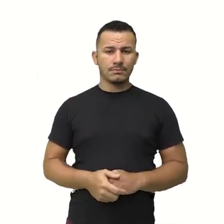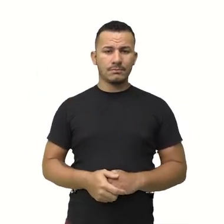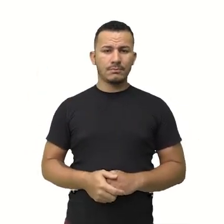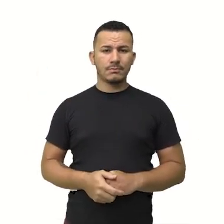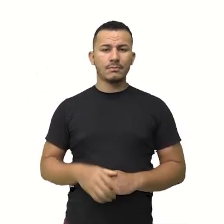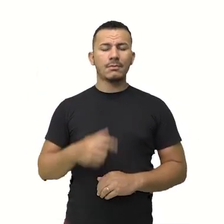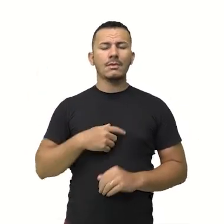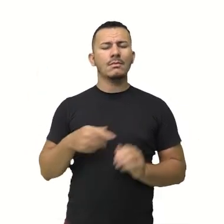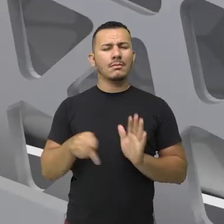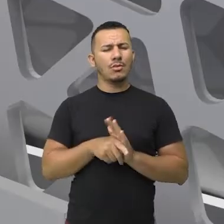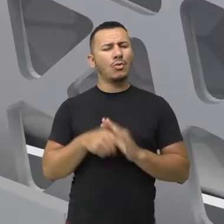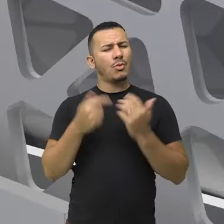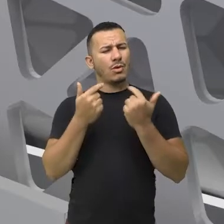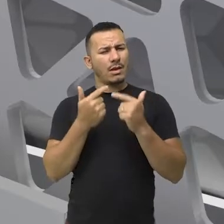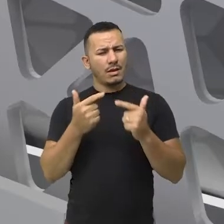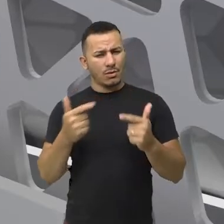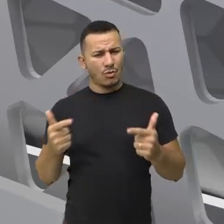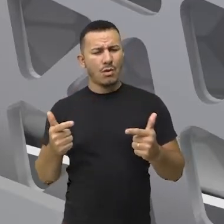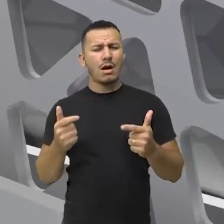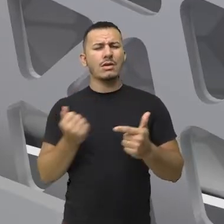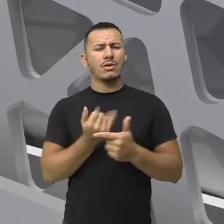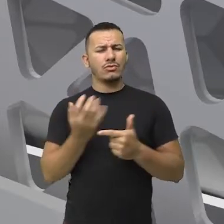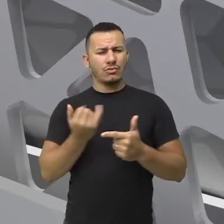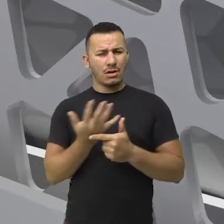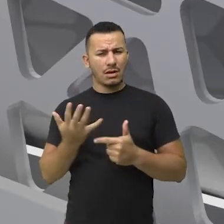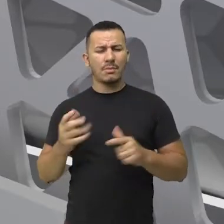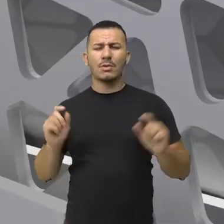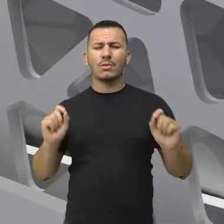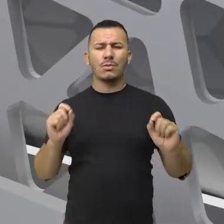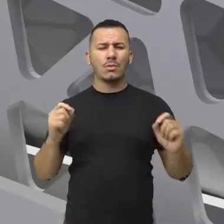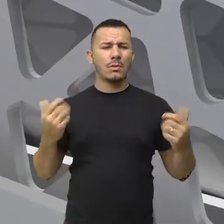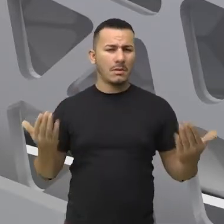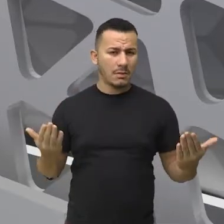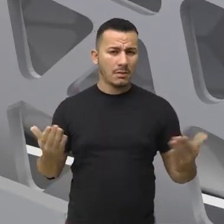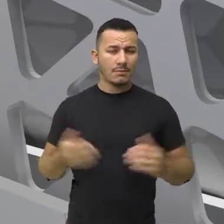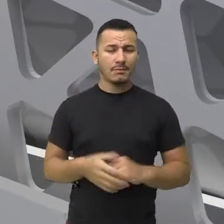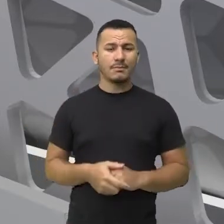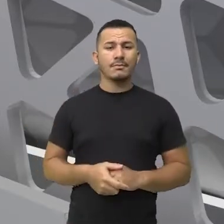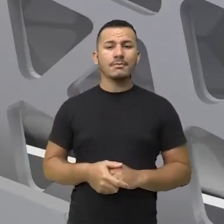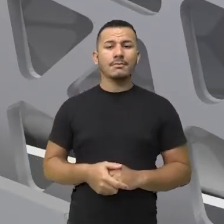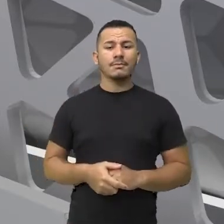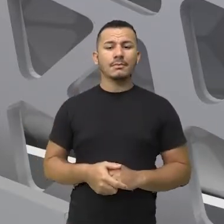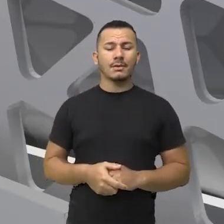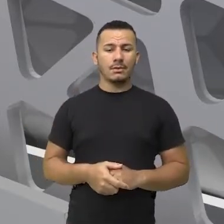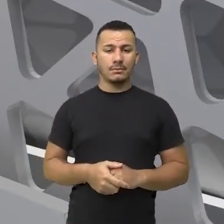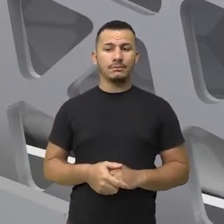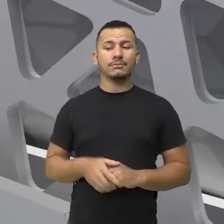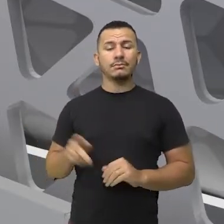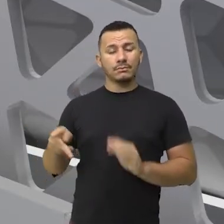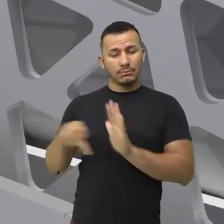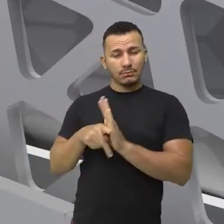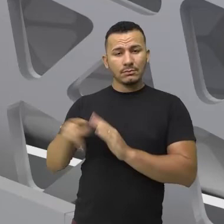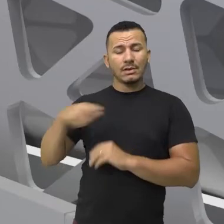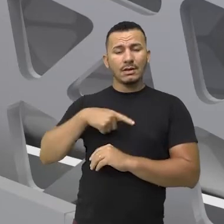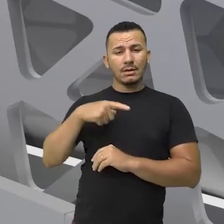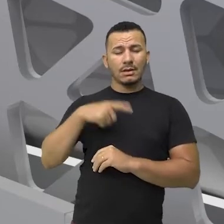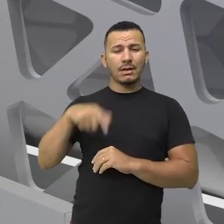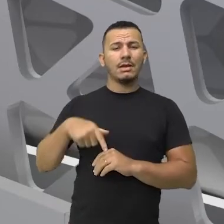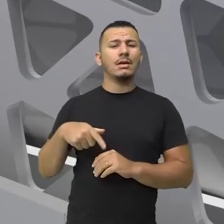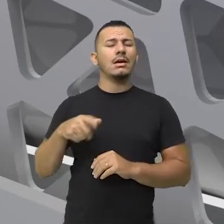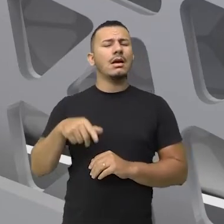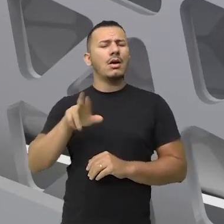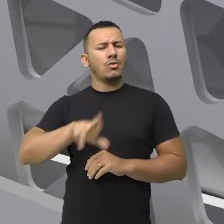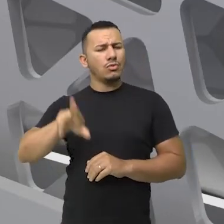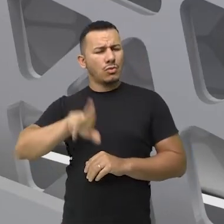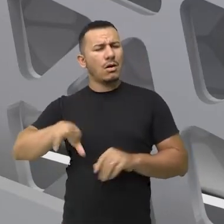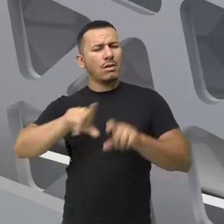linguagem algébrica. O que é uma linguagem algébrica? A linguagem algébrica, pessoal, é exatamente pegar uma linguagem